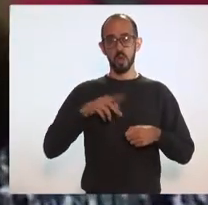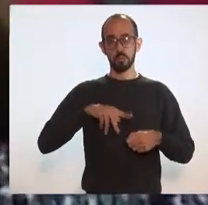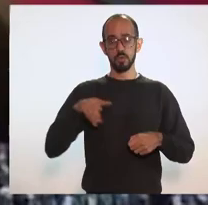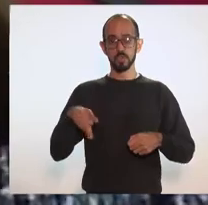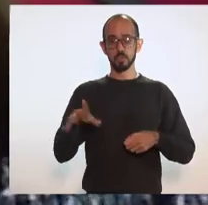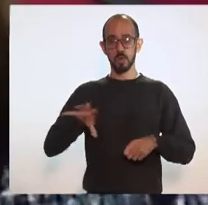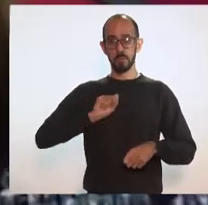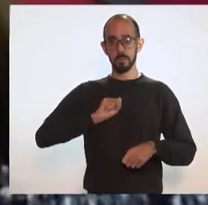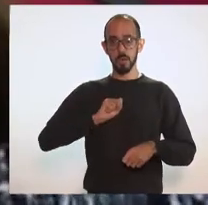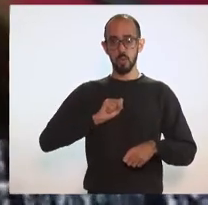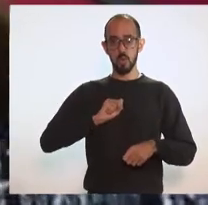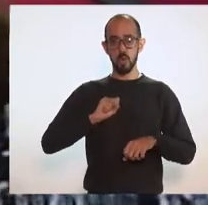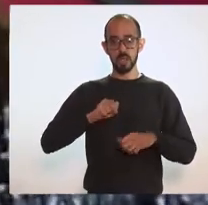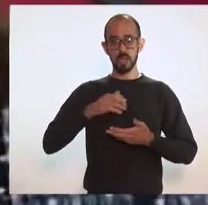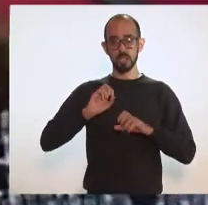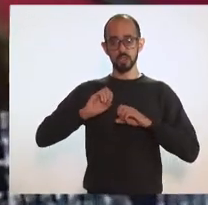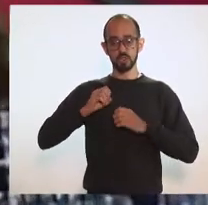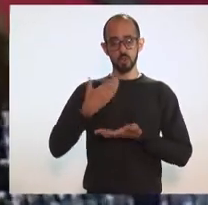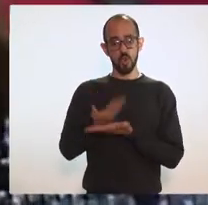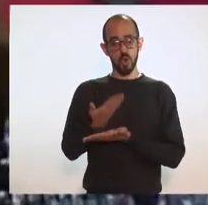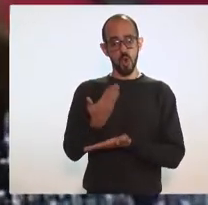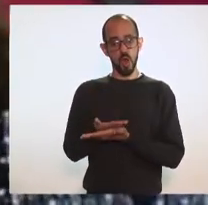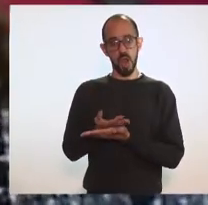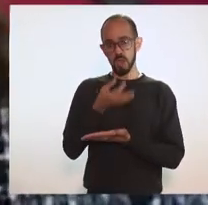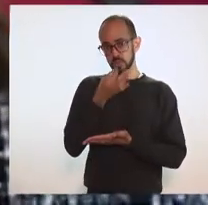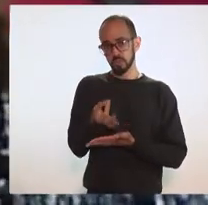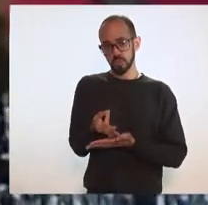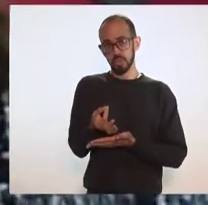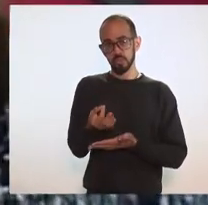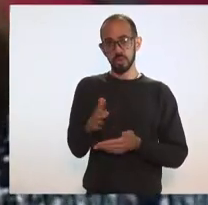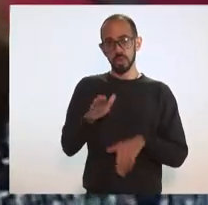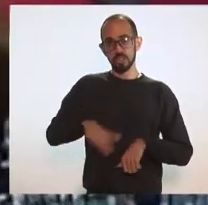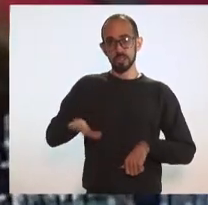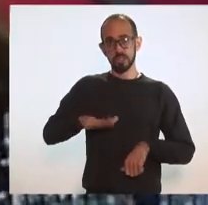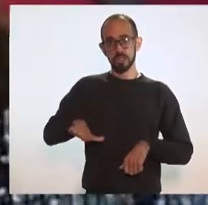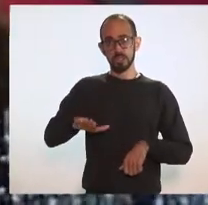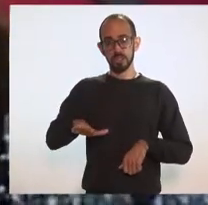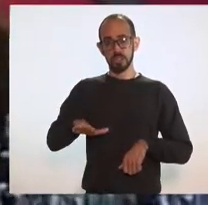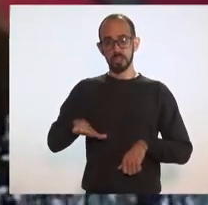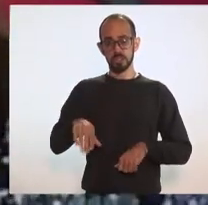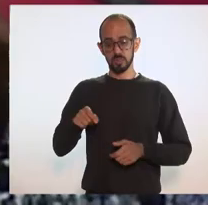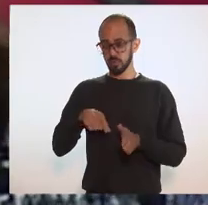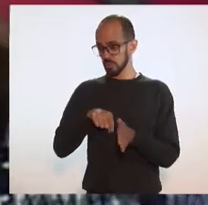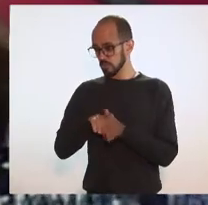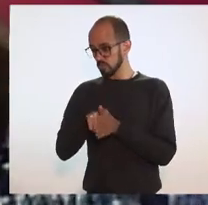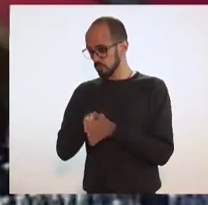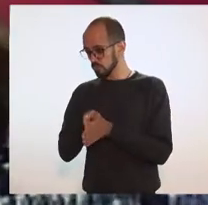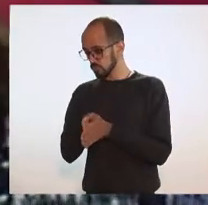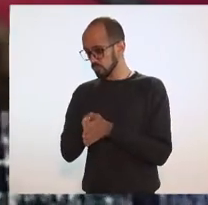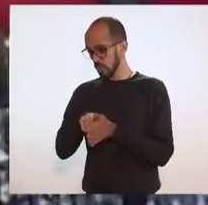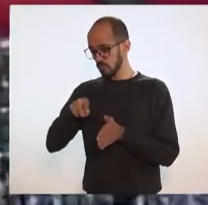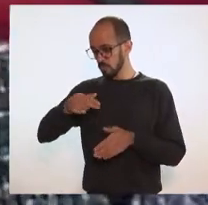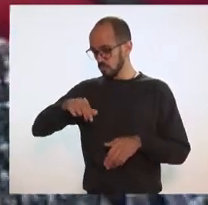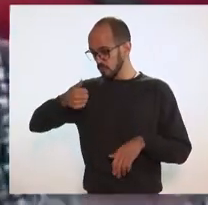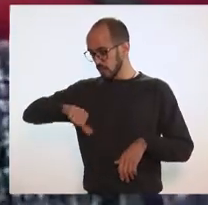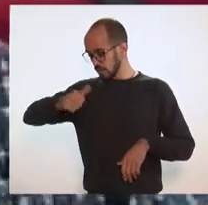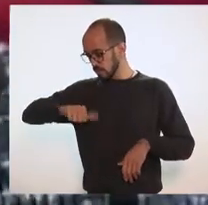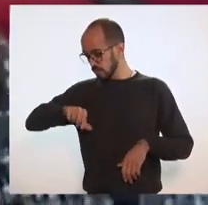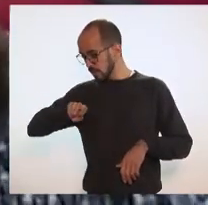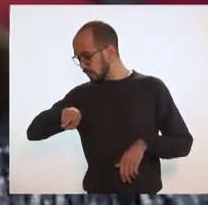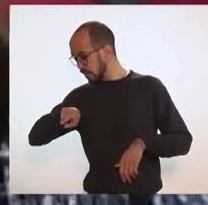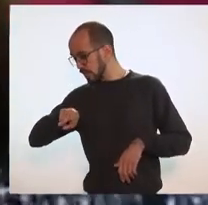a escola recomendou que as crianças fossem fosse verificada a questão da contaminação